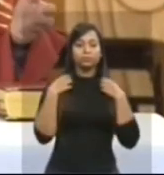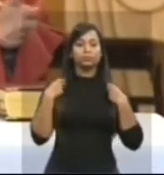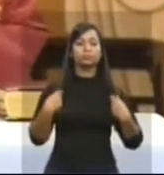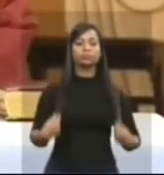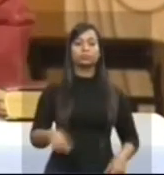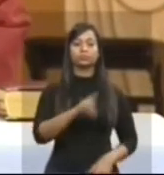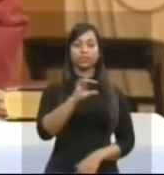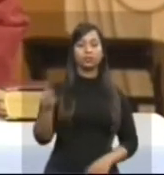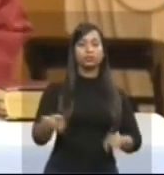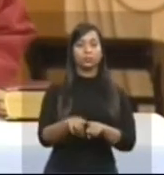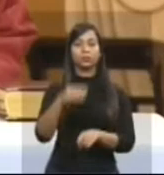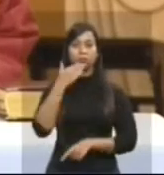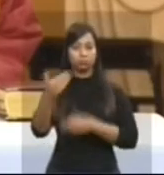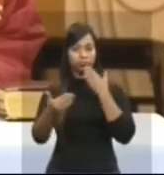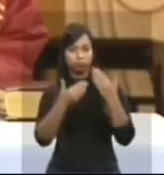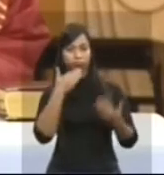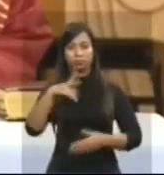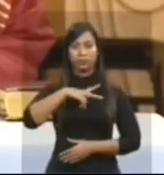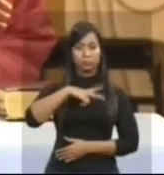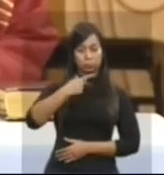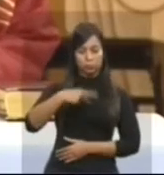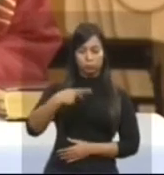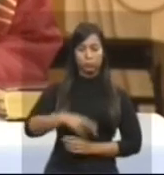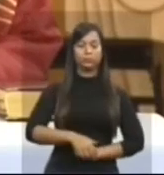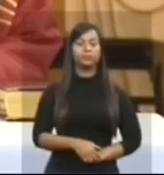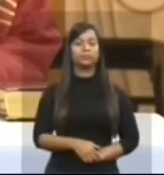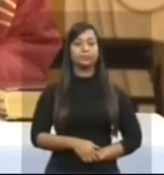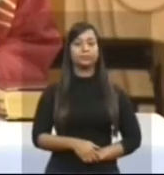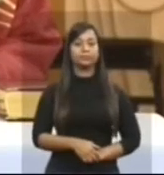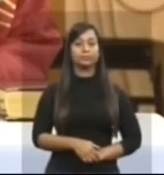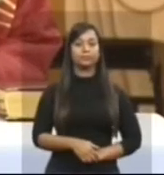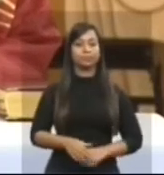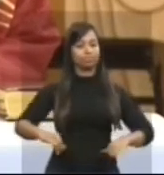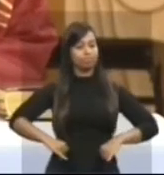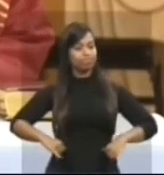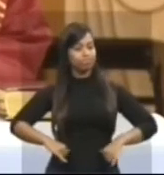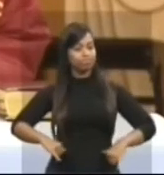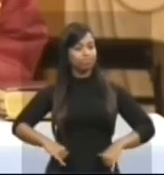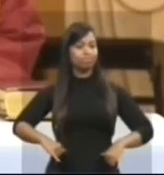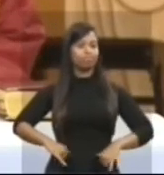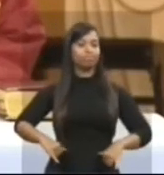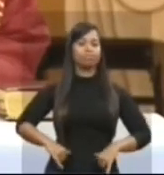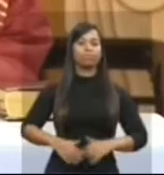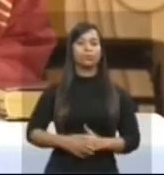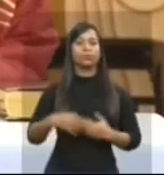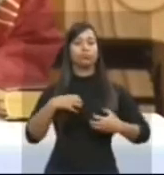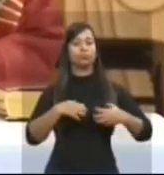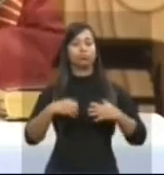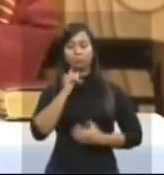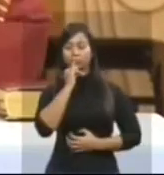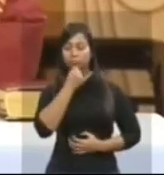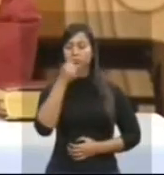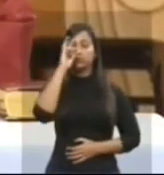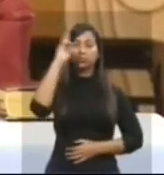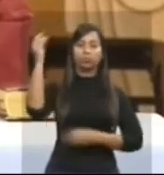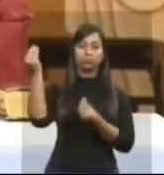Cada um coloque também suas intenções particulares e seus sofrimentos, suas angústias, que o